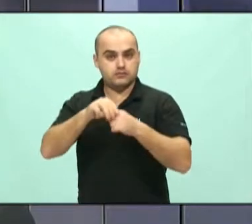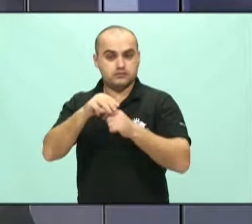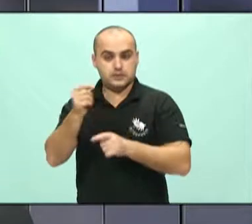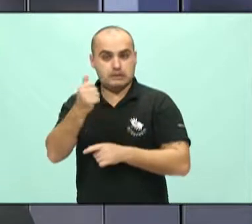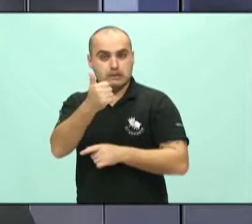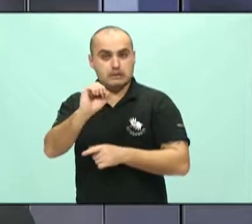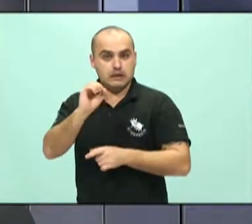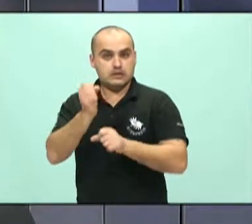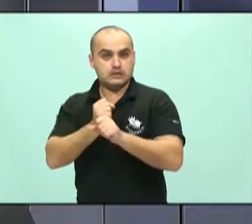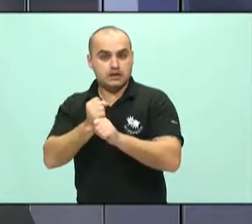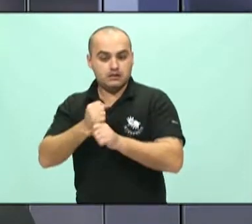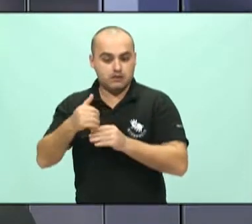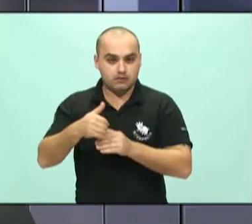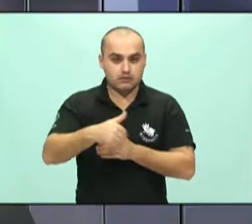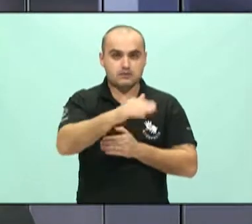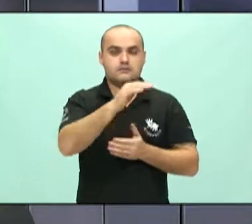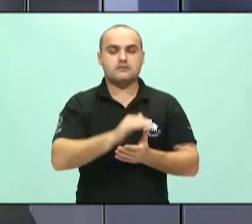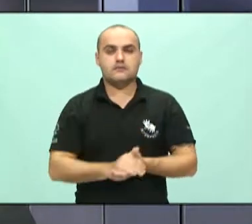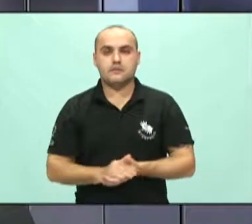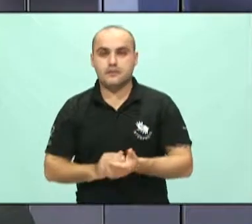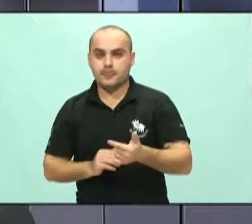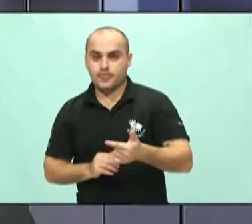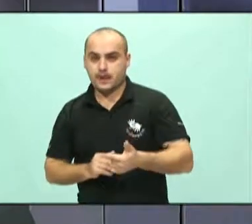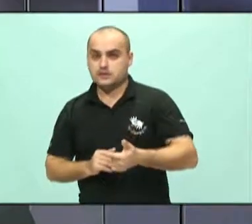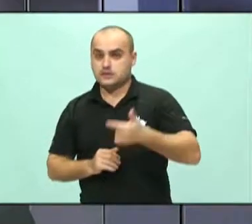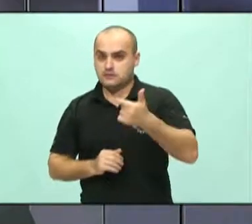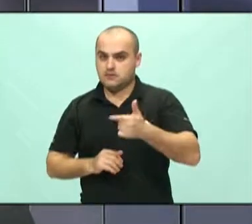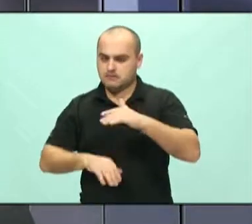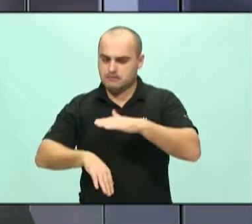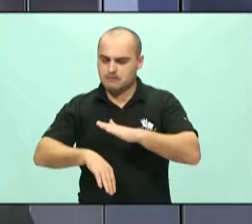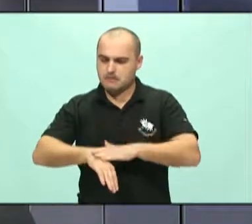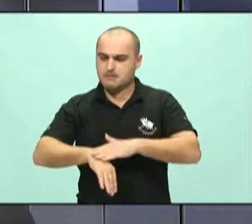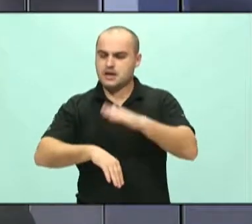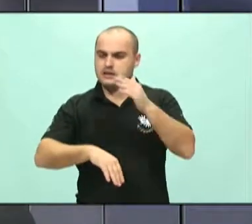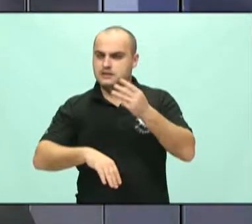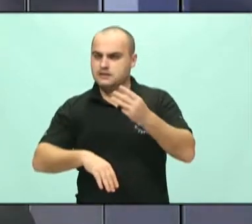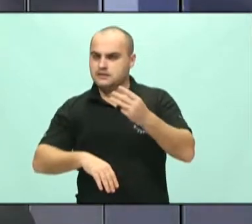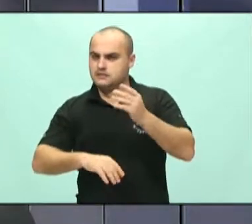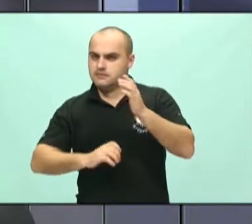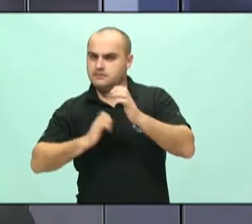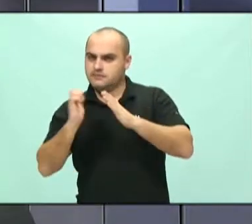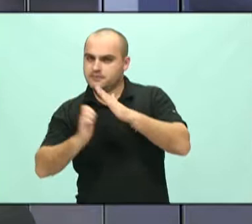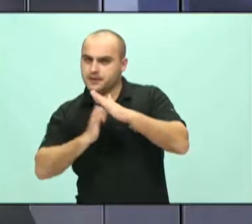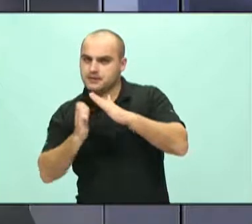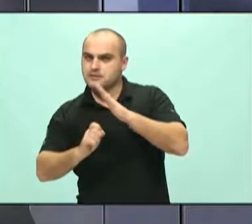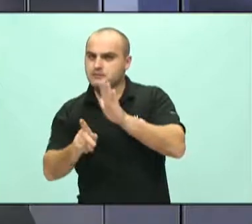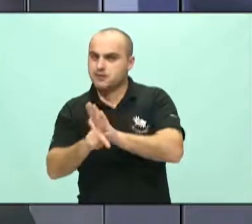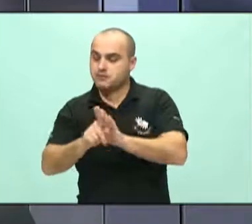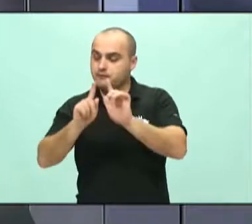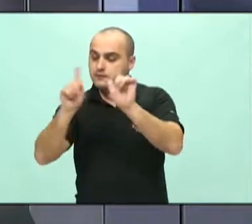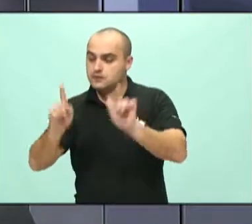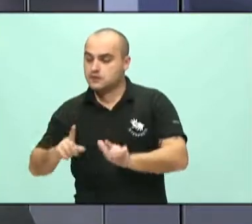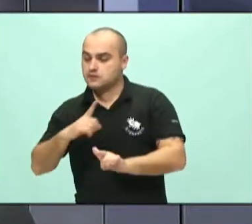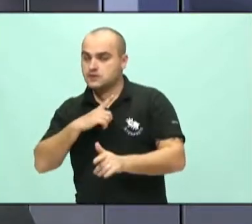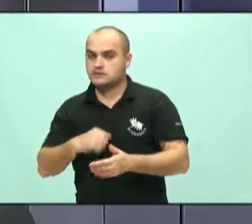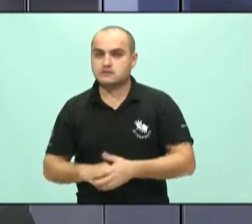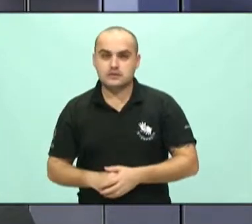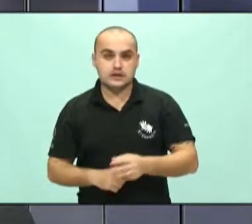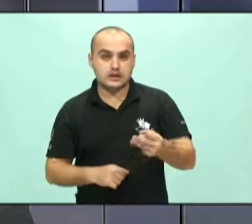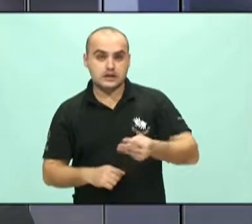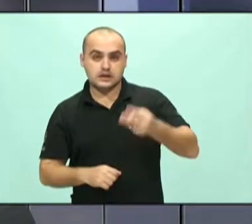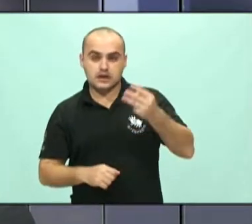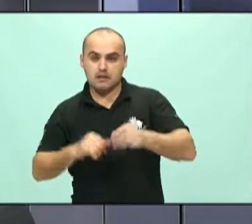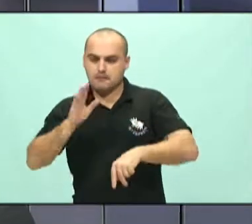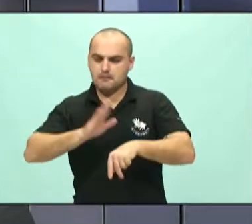anos. A segunda maior empregadora do município, a terceira maior arrecadadora do município, fomenta o